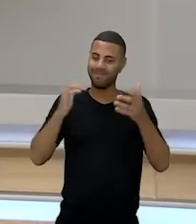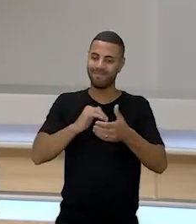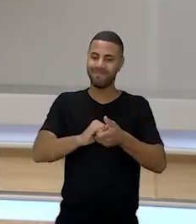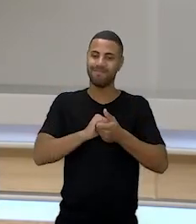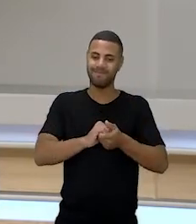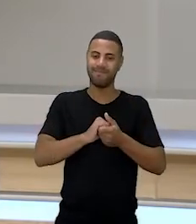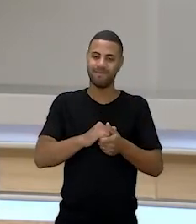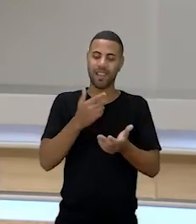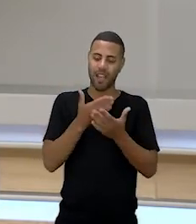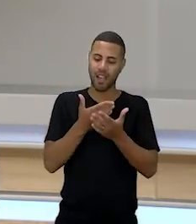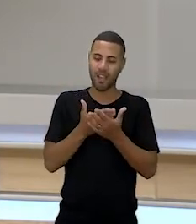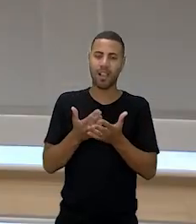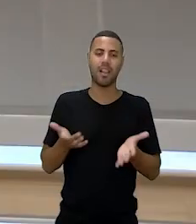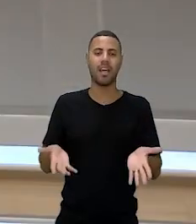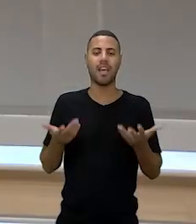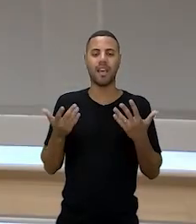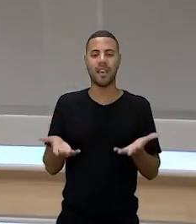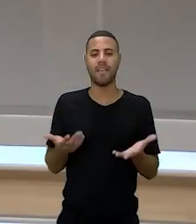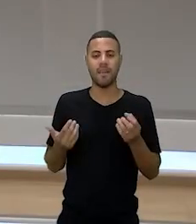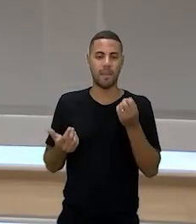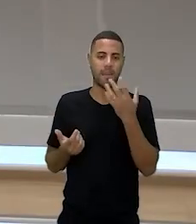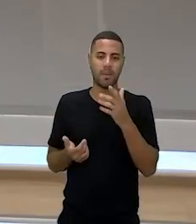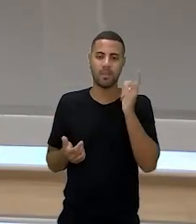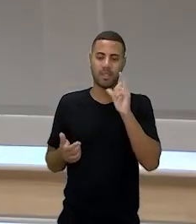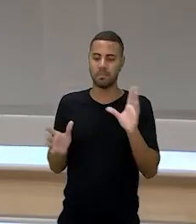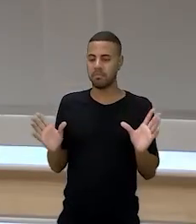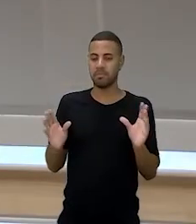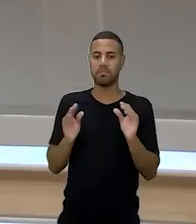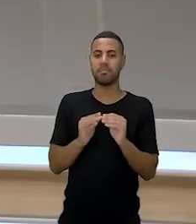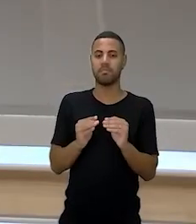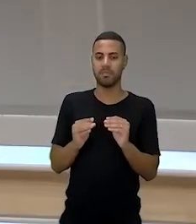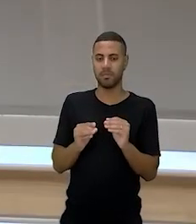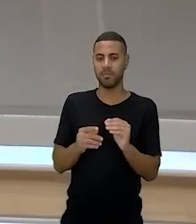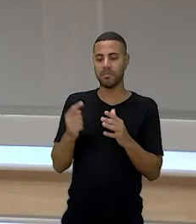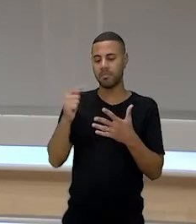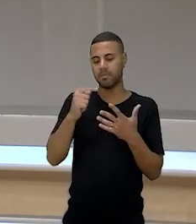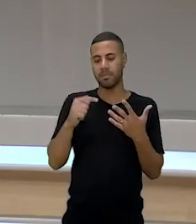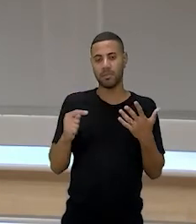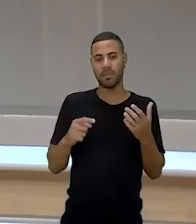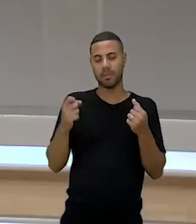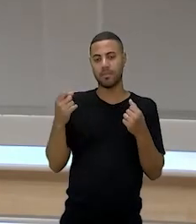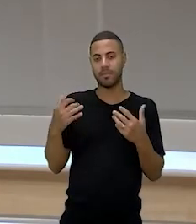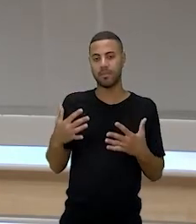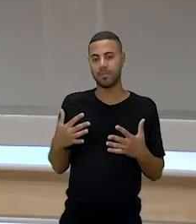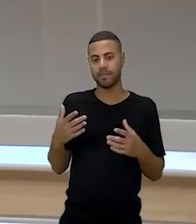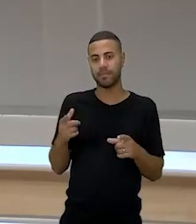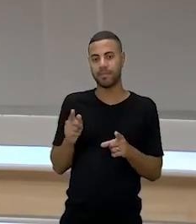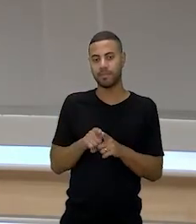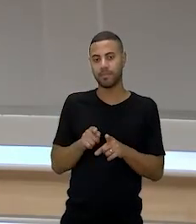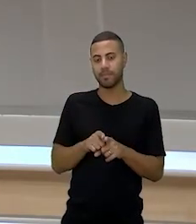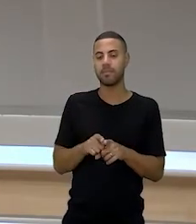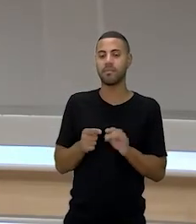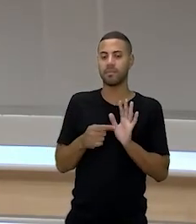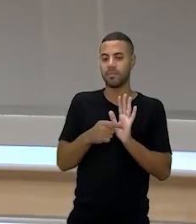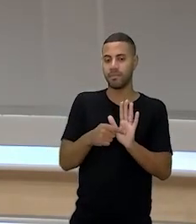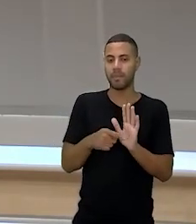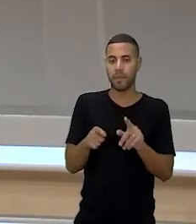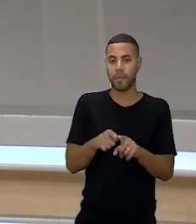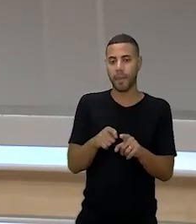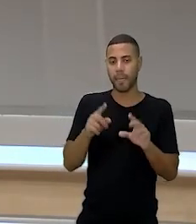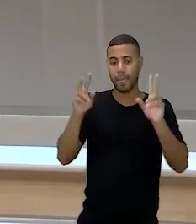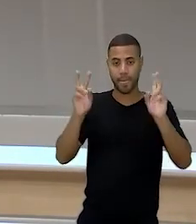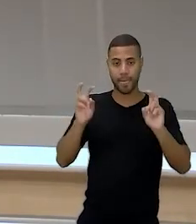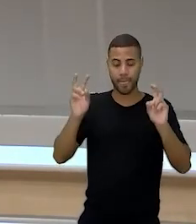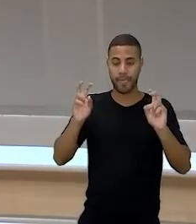leve, a gente conseguiu de uma forma bem simplificada, bem resumida, né? A gente conseguiu abordar esse